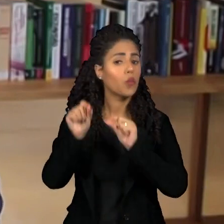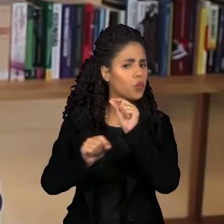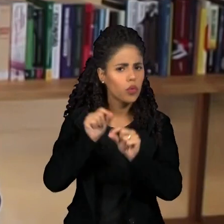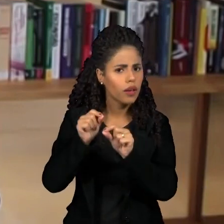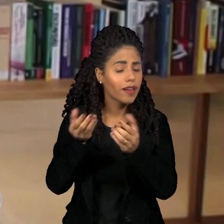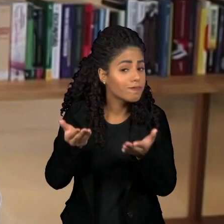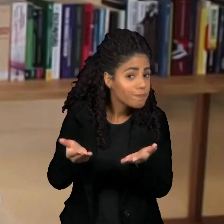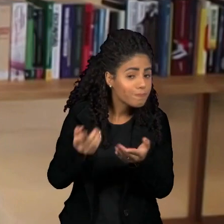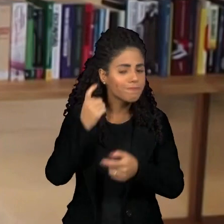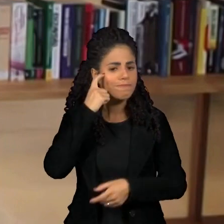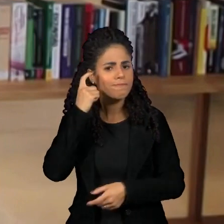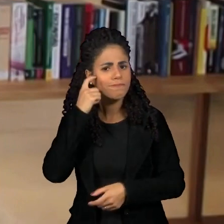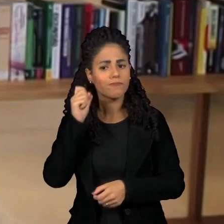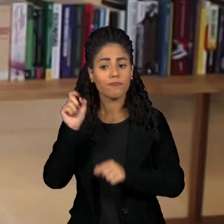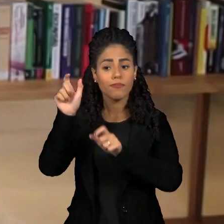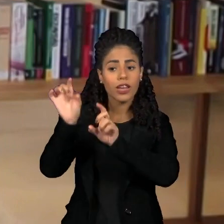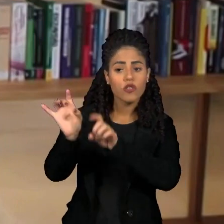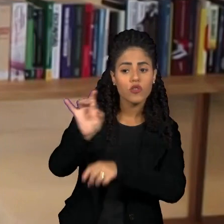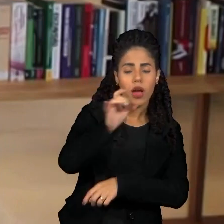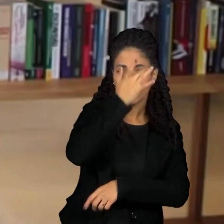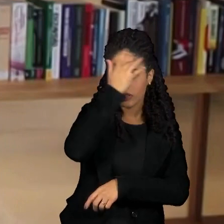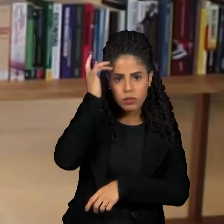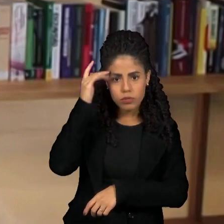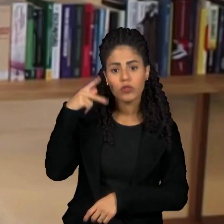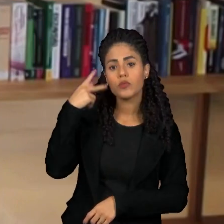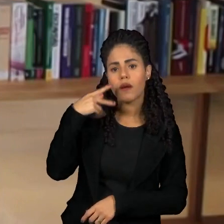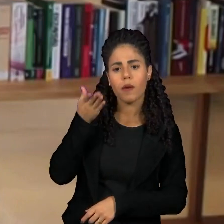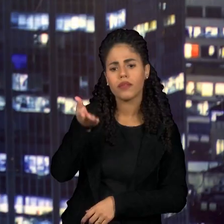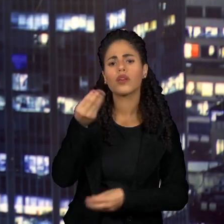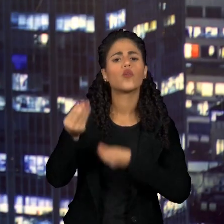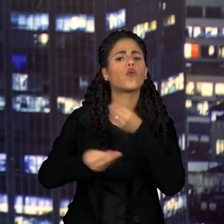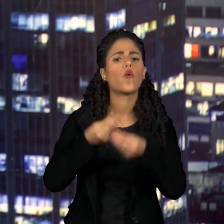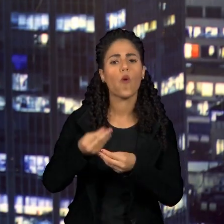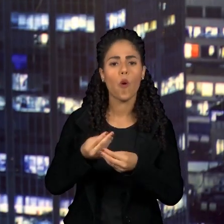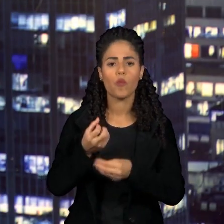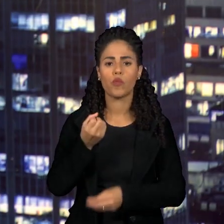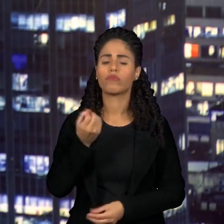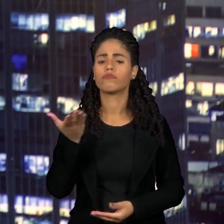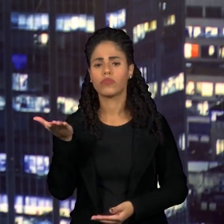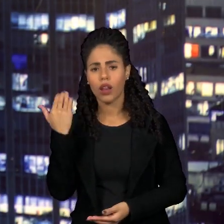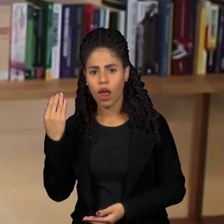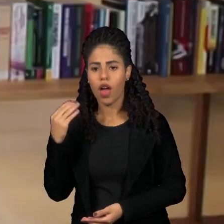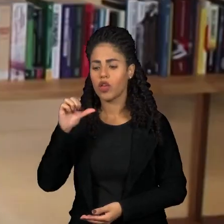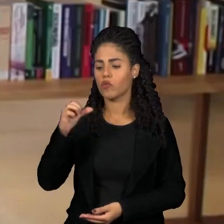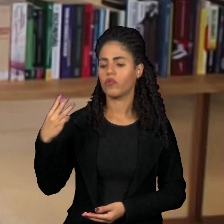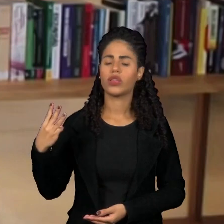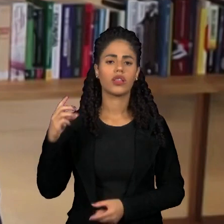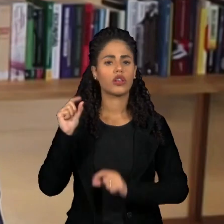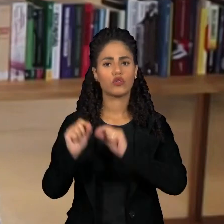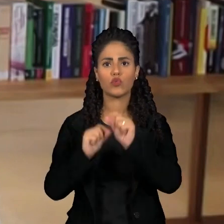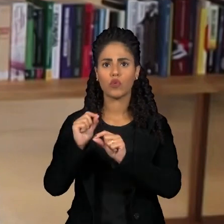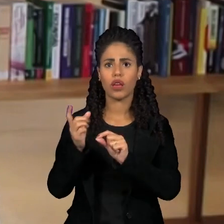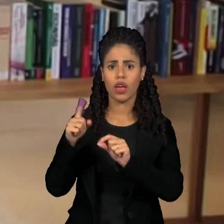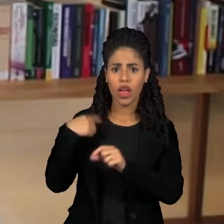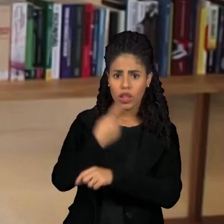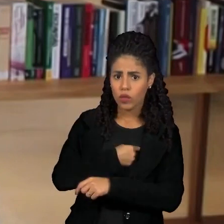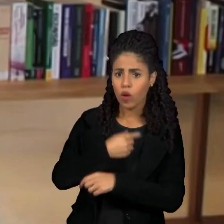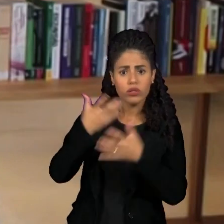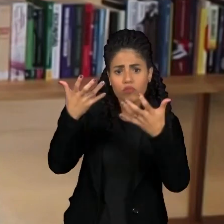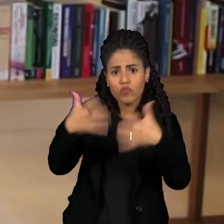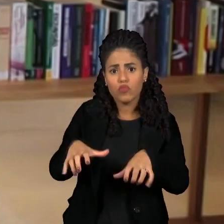propostas parlamentaristas pelo menos 2 vezes na nossa história, né, em 63 e em 93. Nós não queríamos